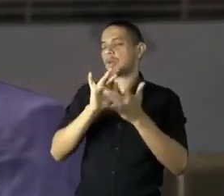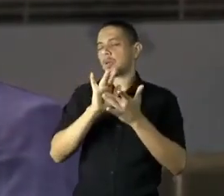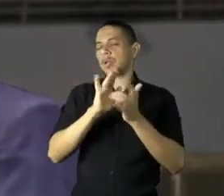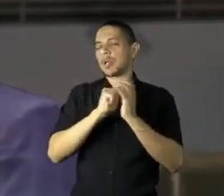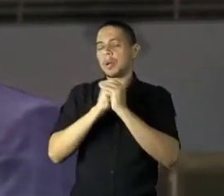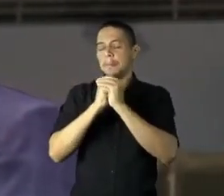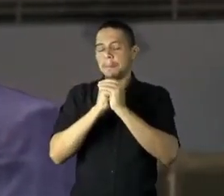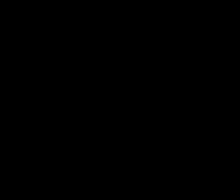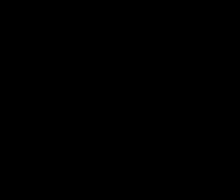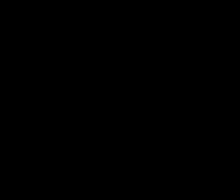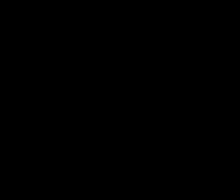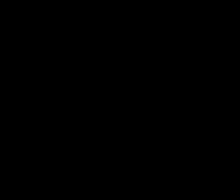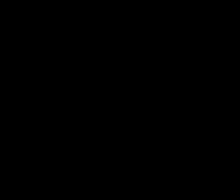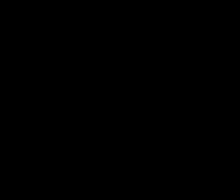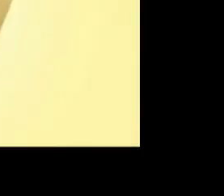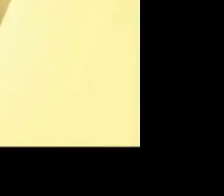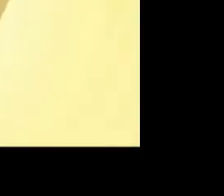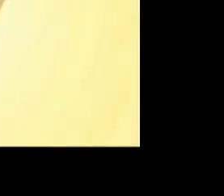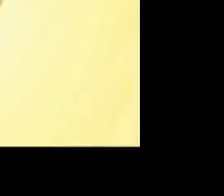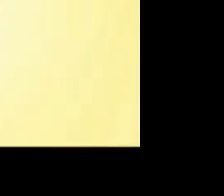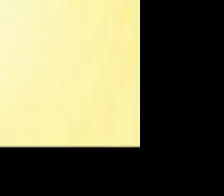Jesus amém